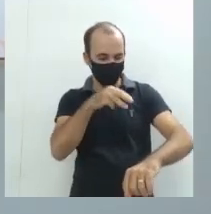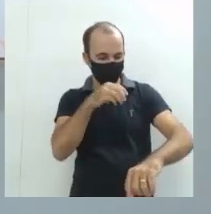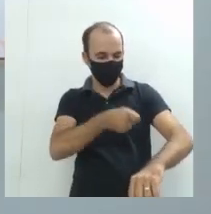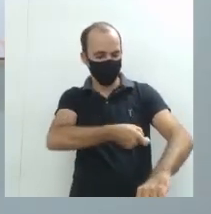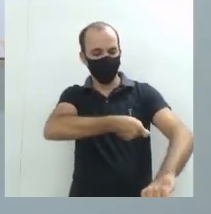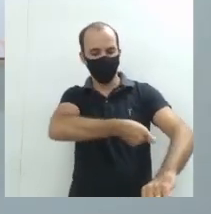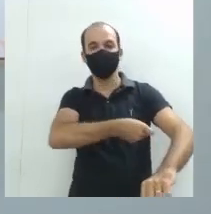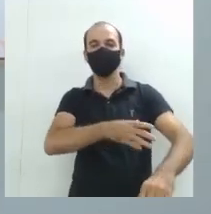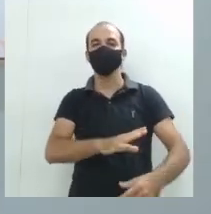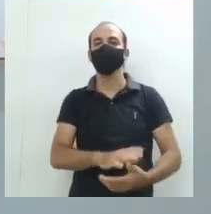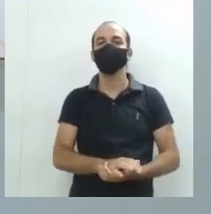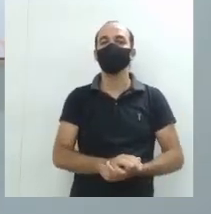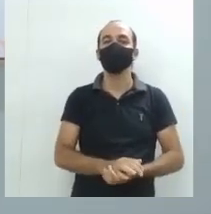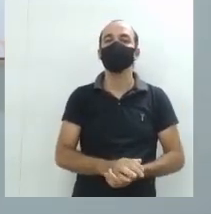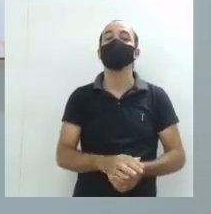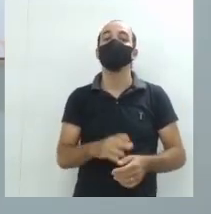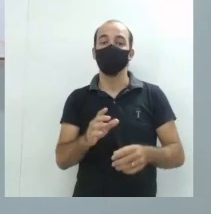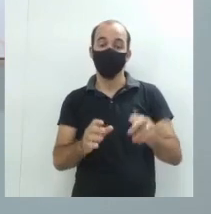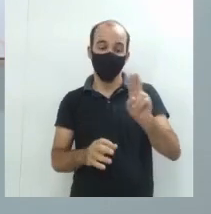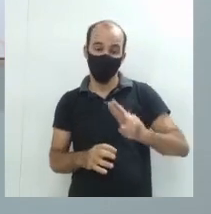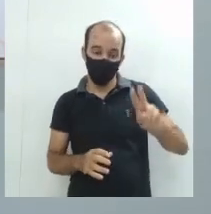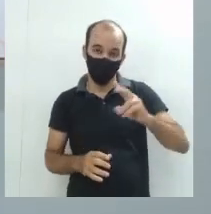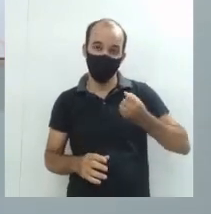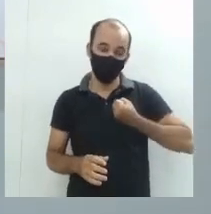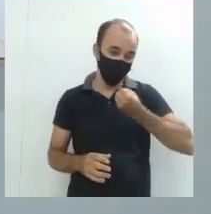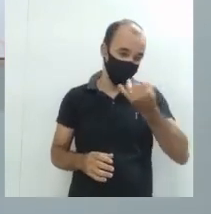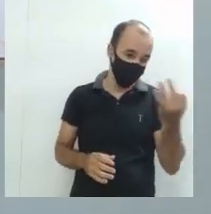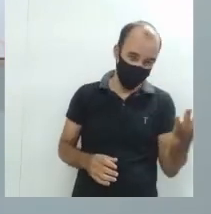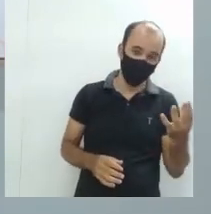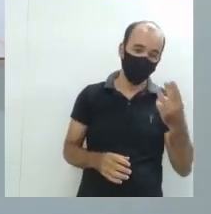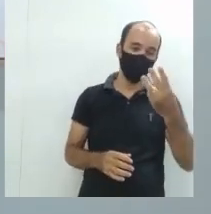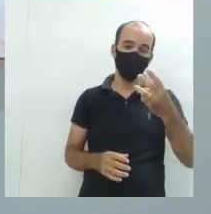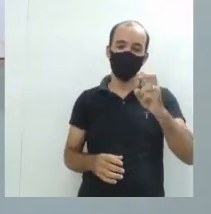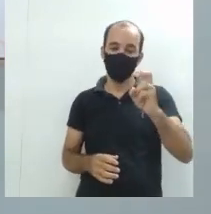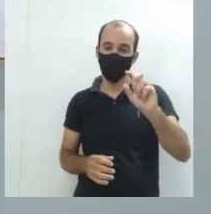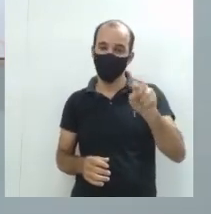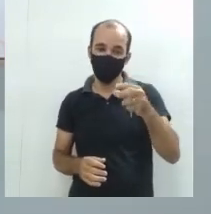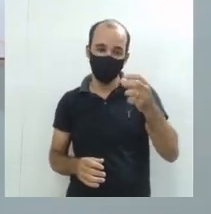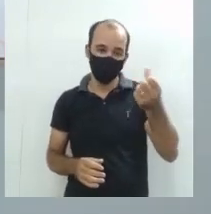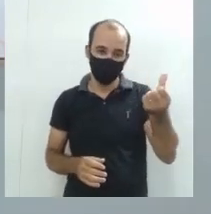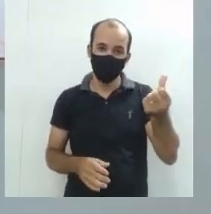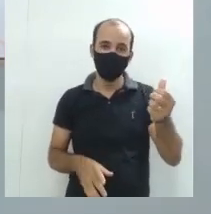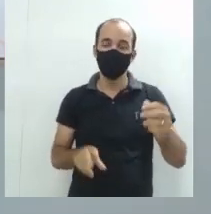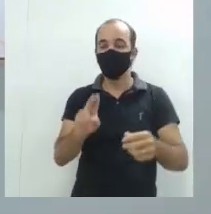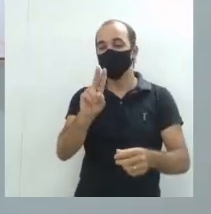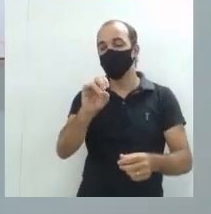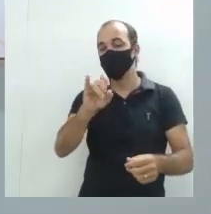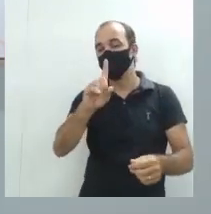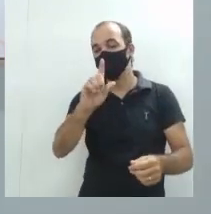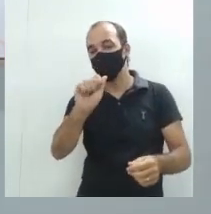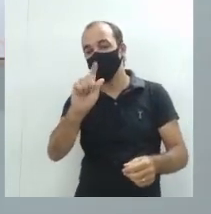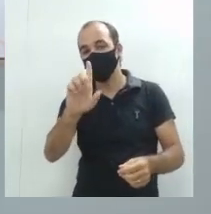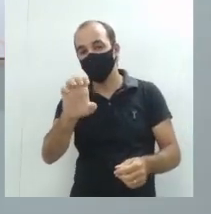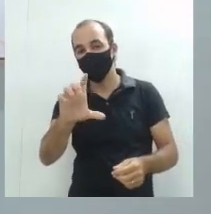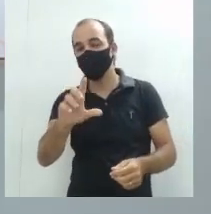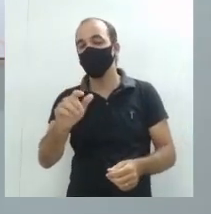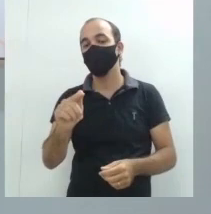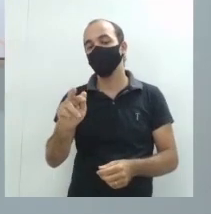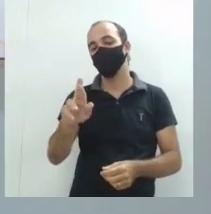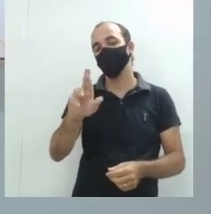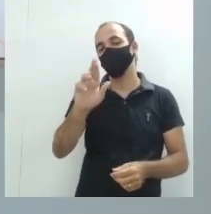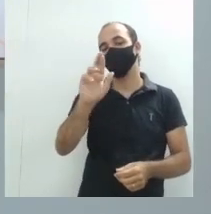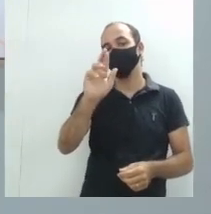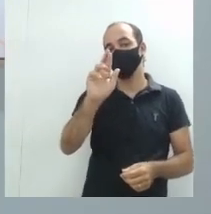35,6. Qual é a unidade? Graus Celsius. É porque a temperatura é uma grandeza escalar.